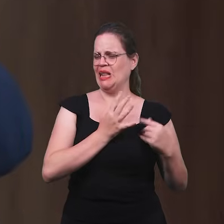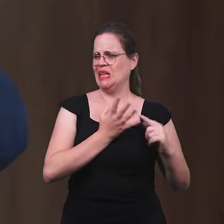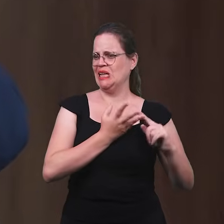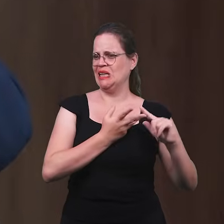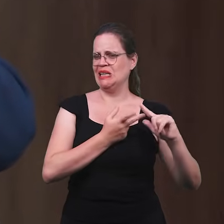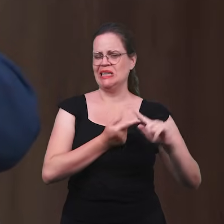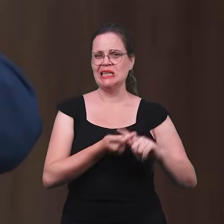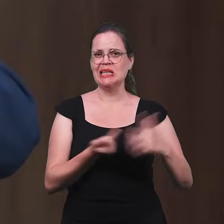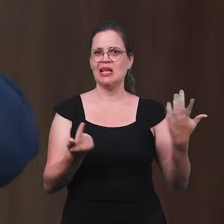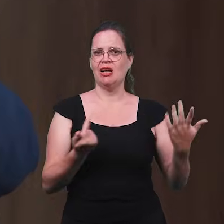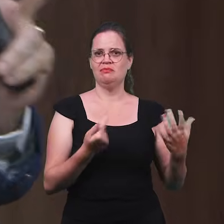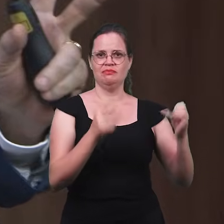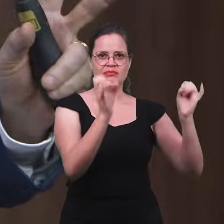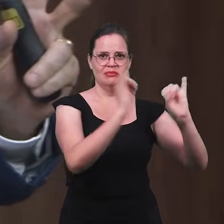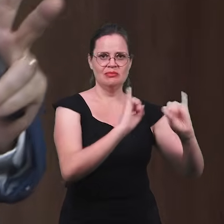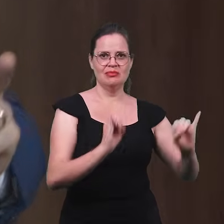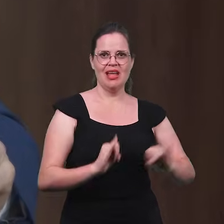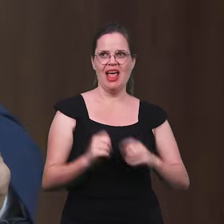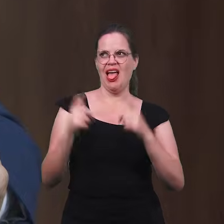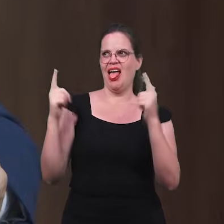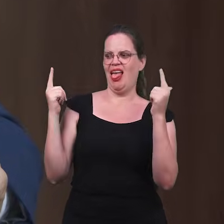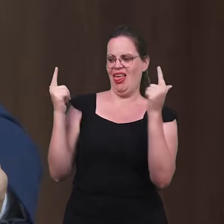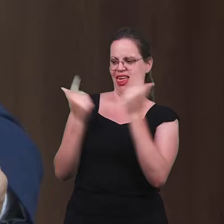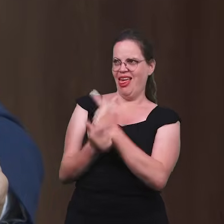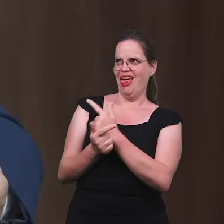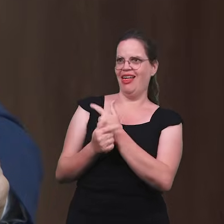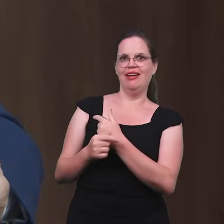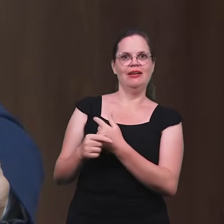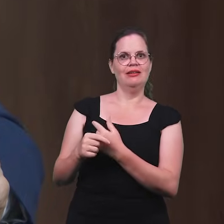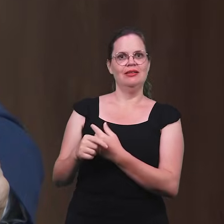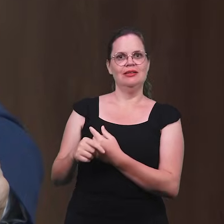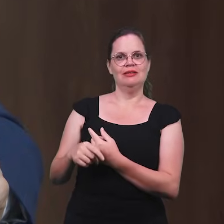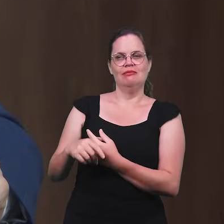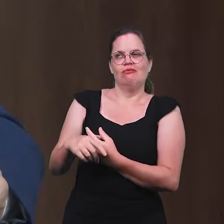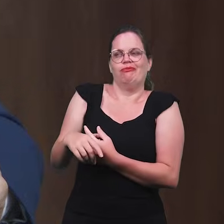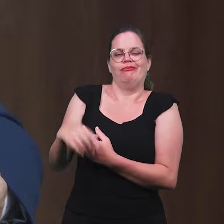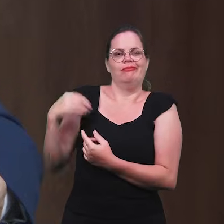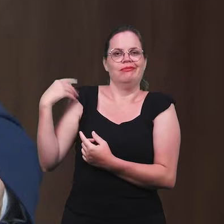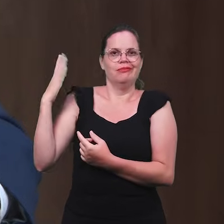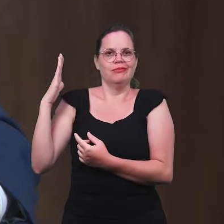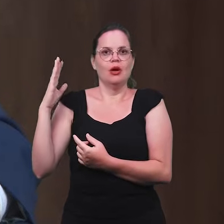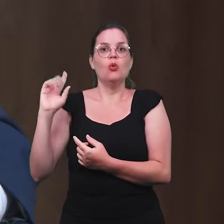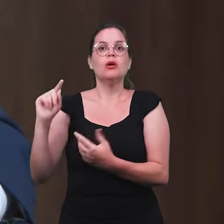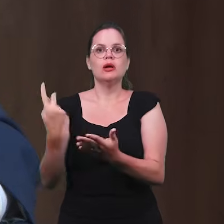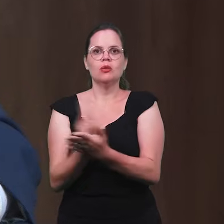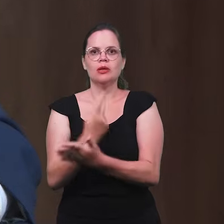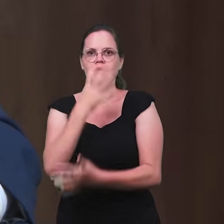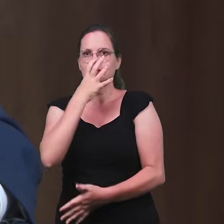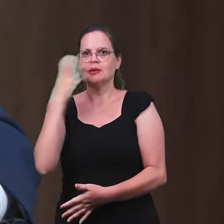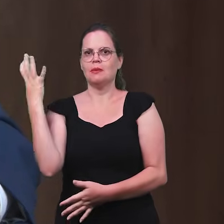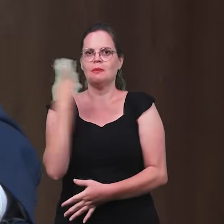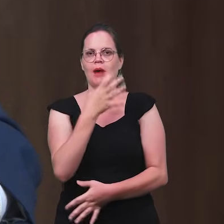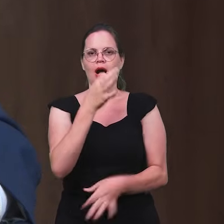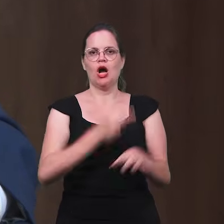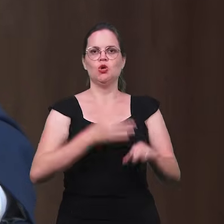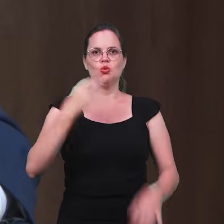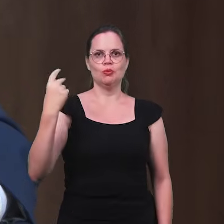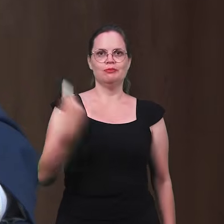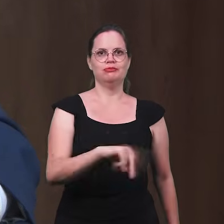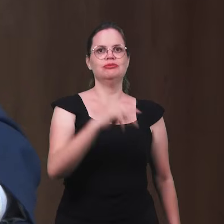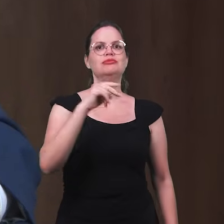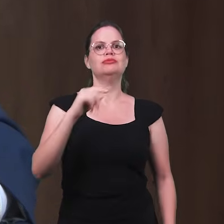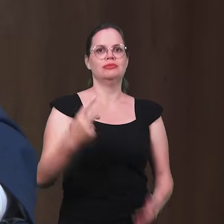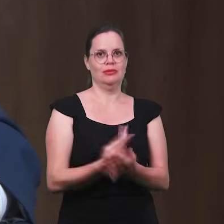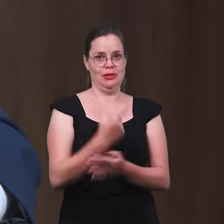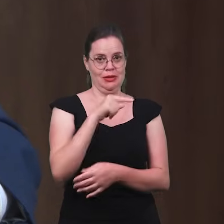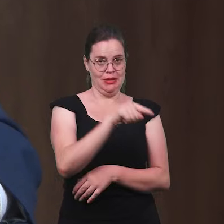prata, zombou das coisas de Deus e houve uma sentença sobre ele. nós vamos